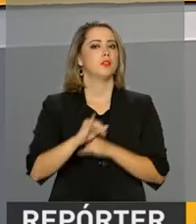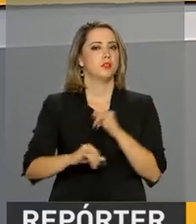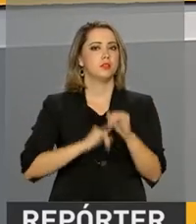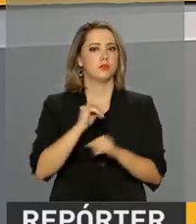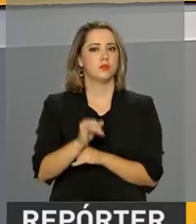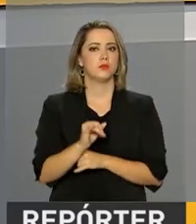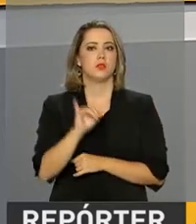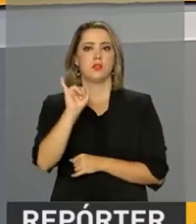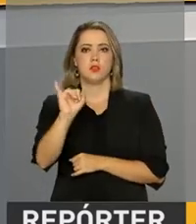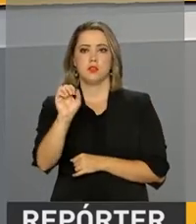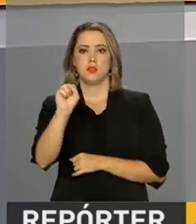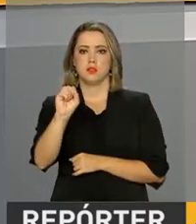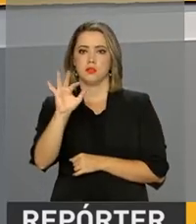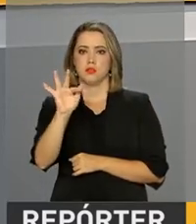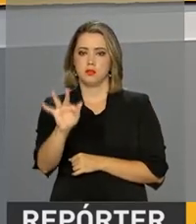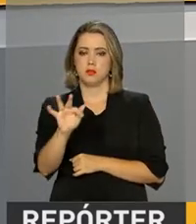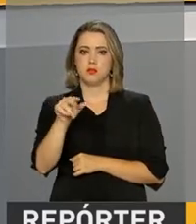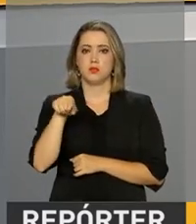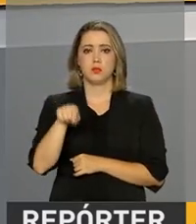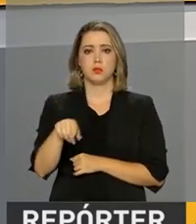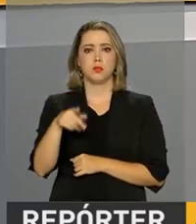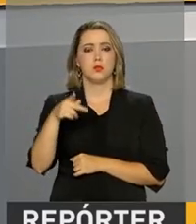informações em